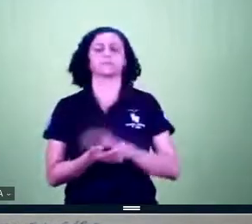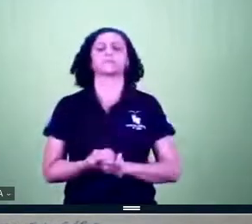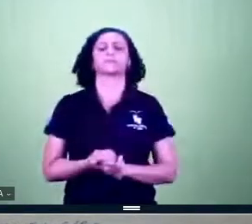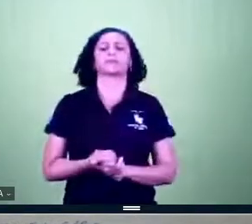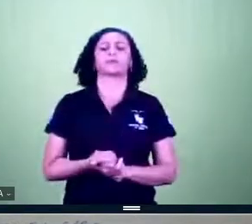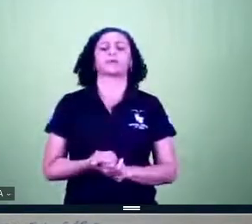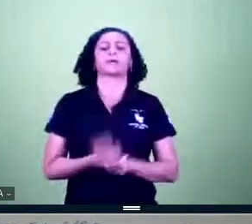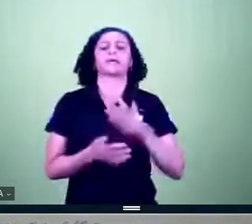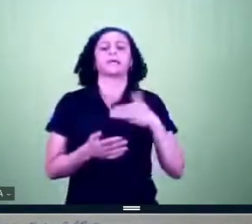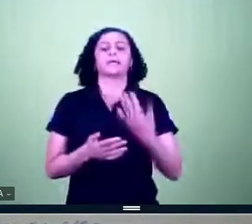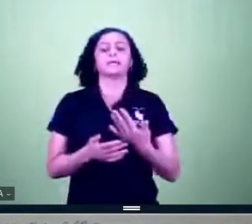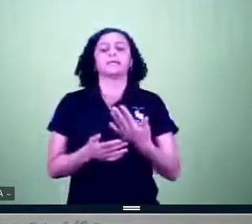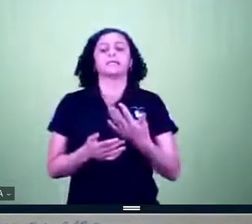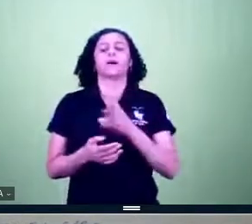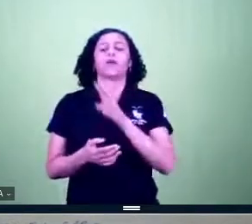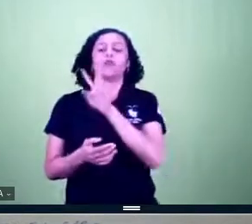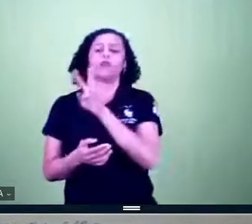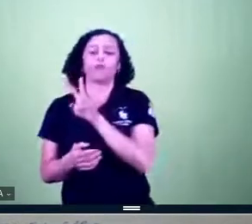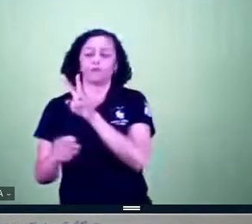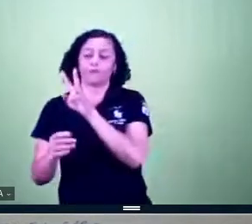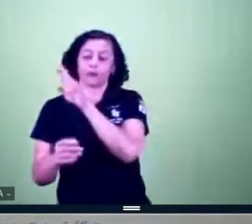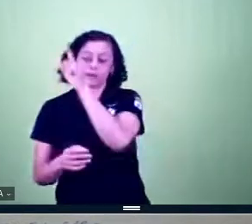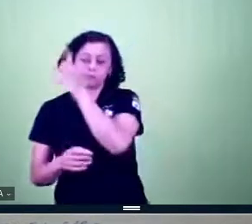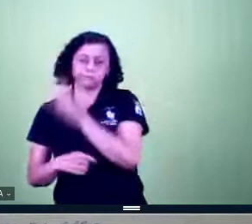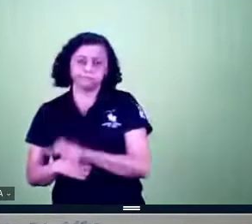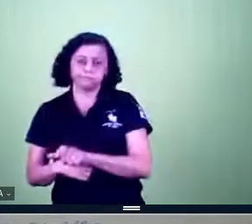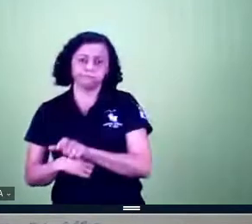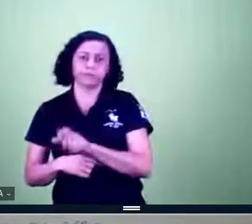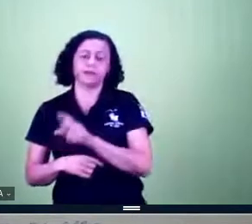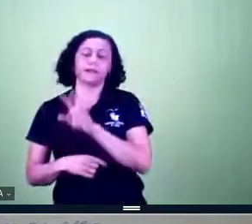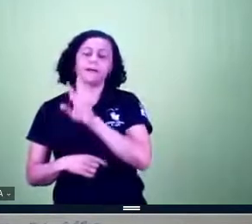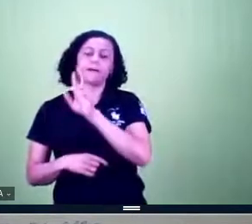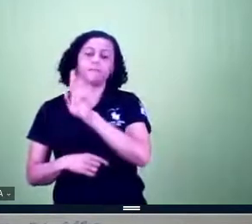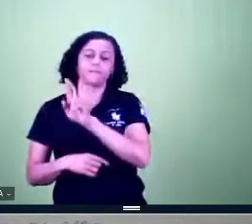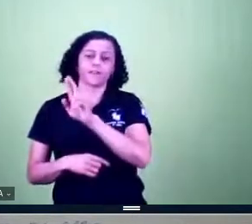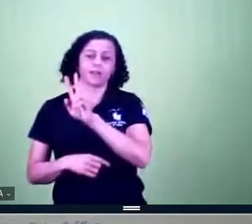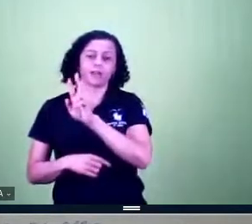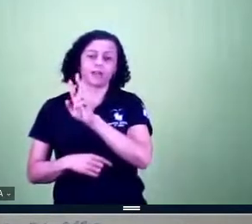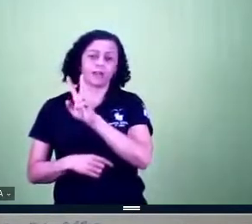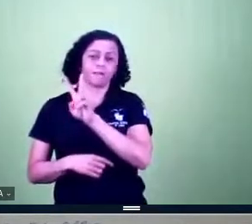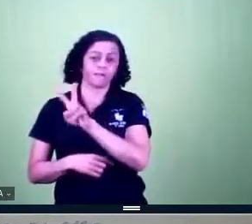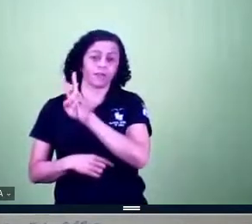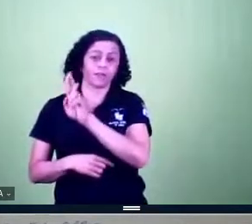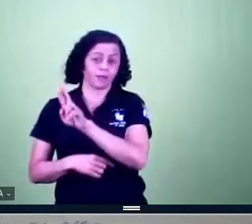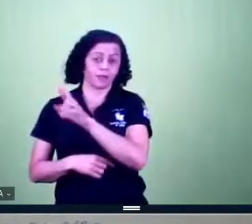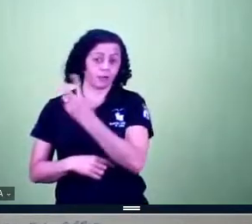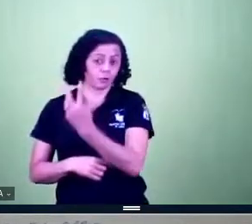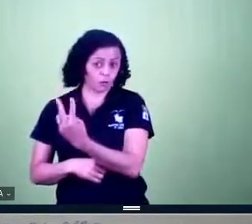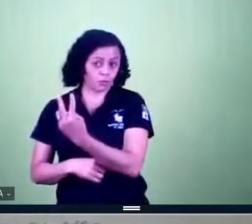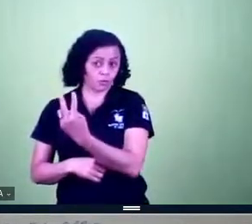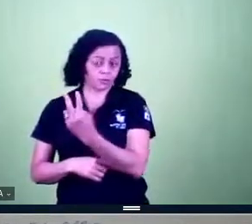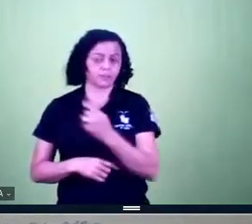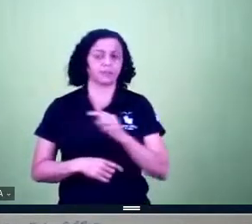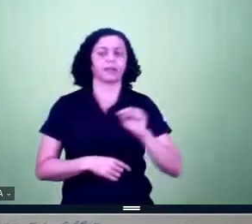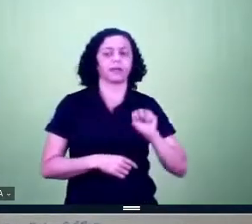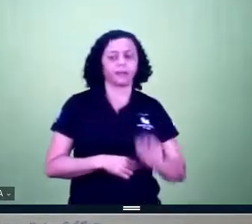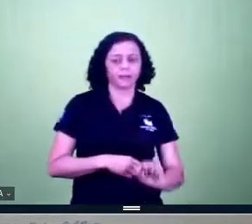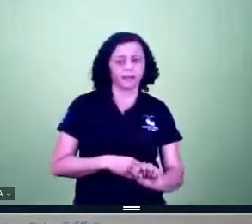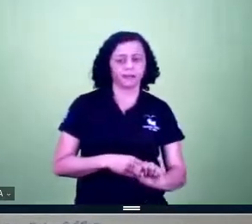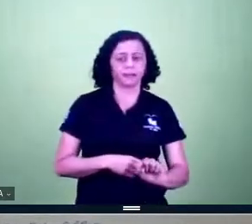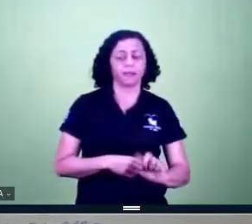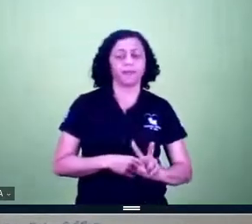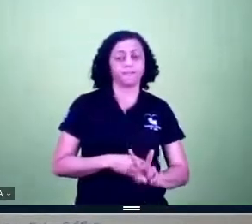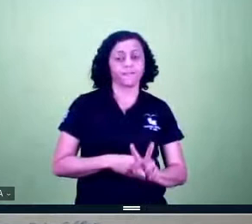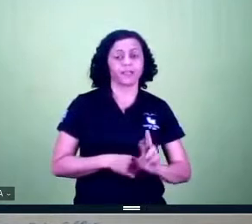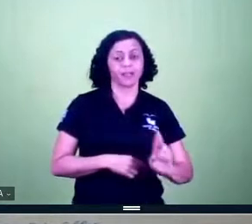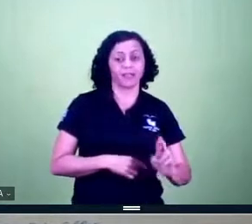aqui, VR2. Queda de tensão no resistor 2. E por último aqui, eu vou chamar